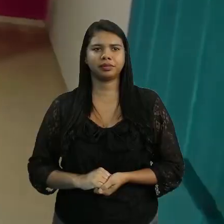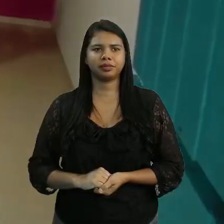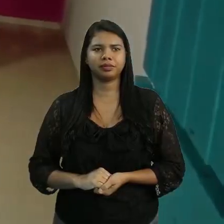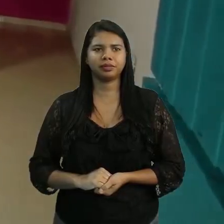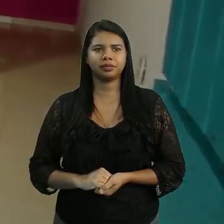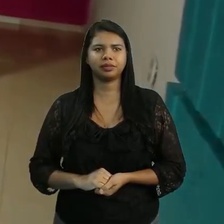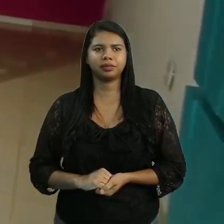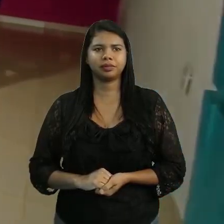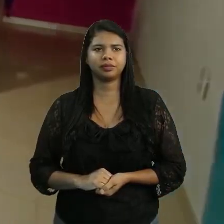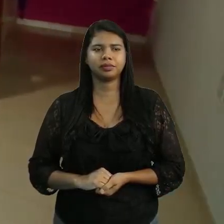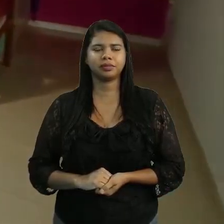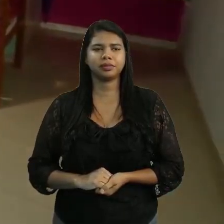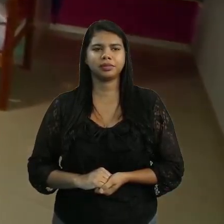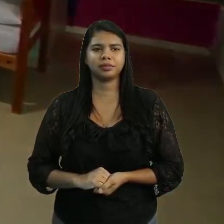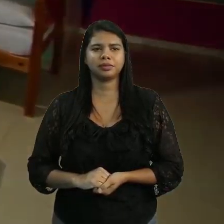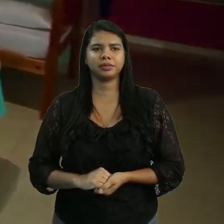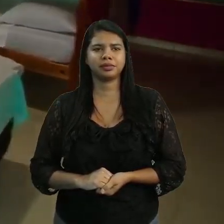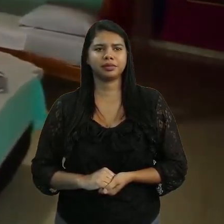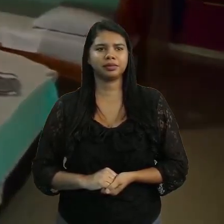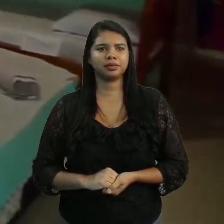lindo.